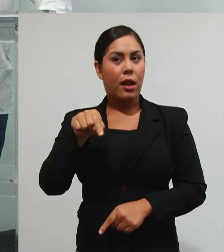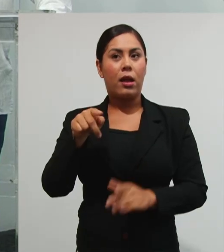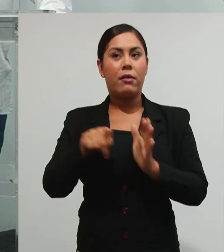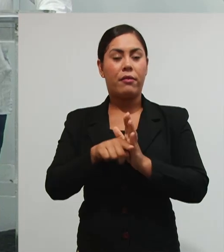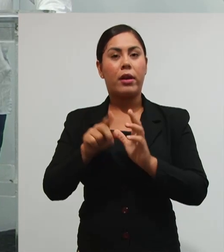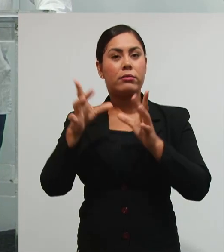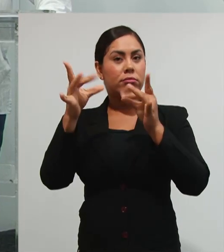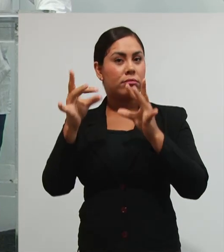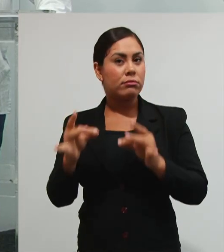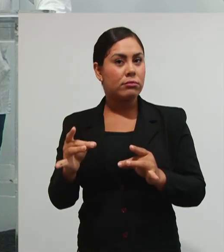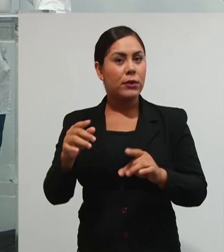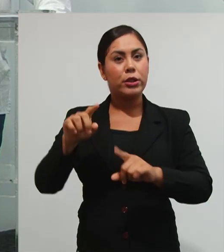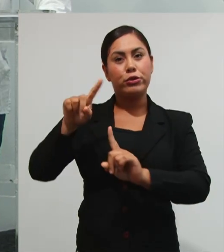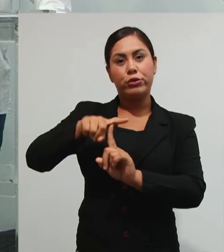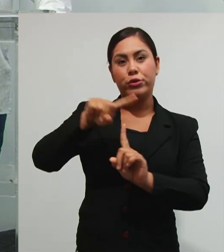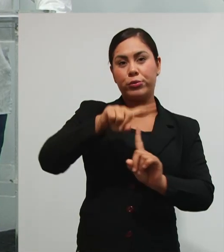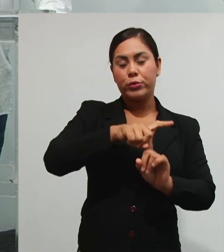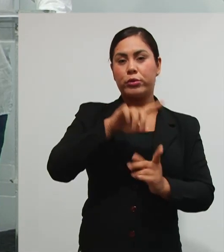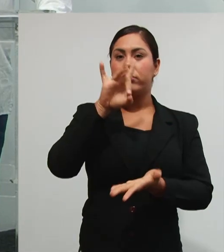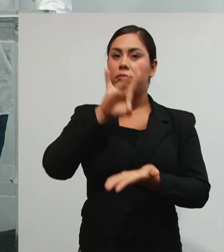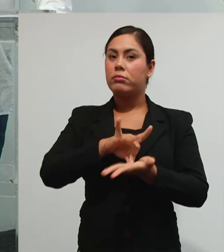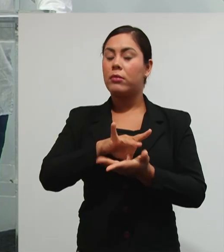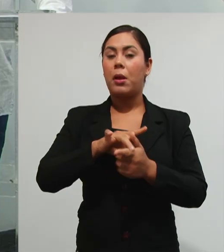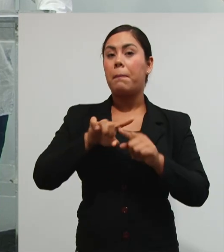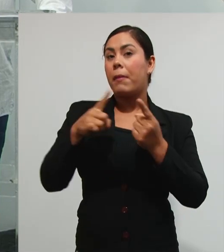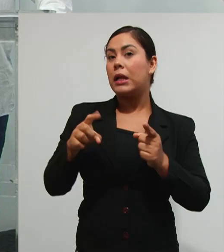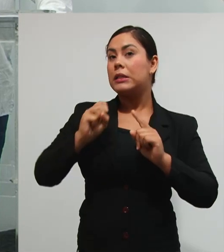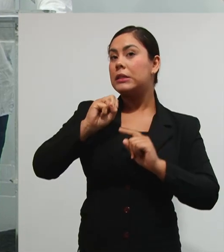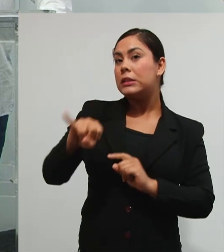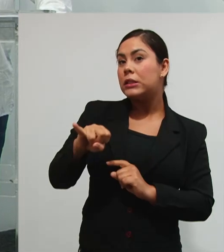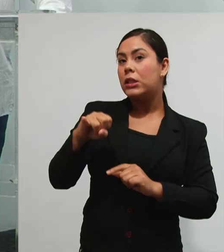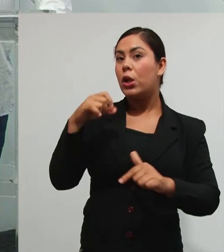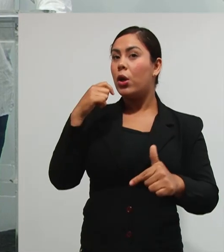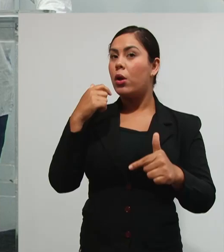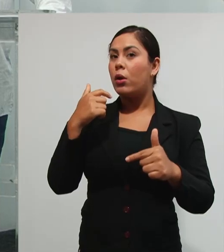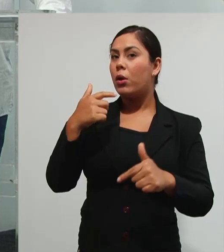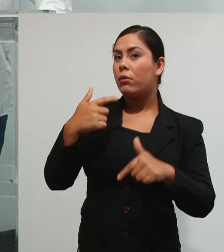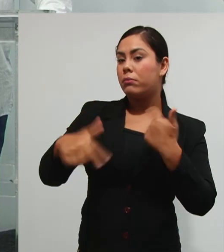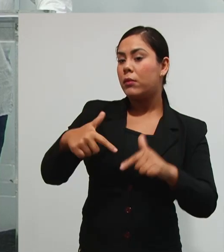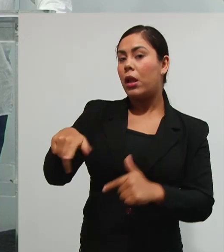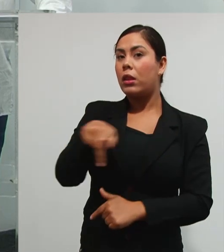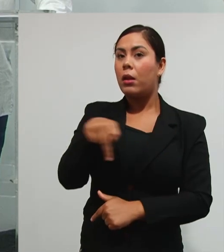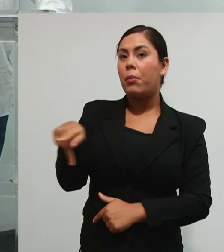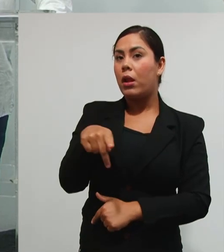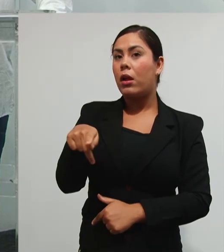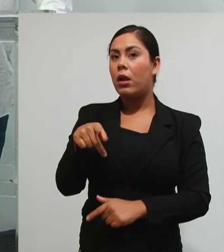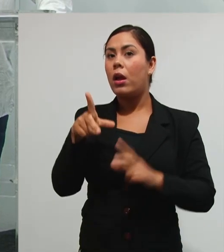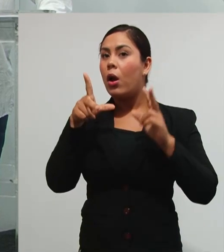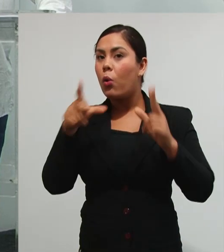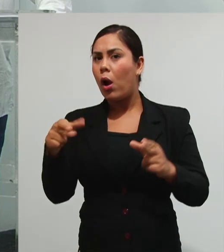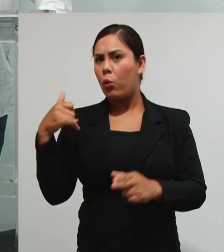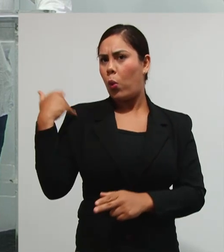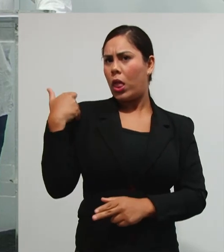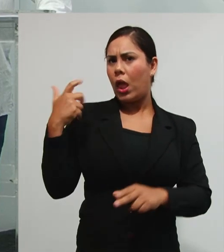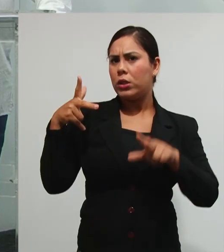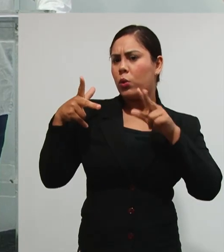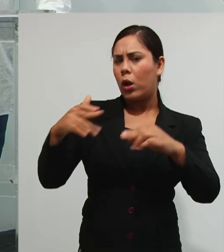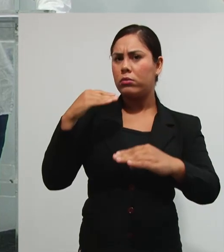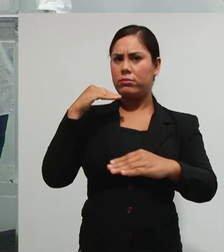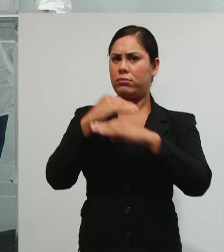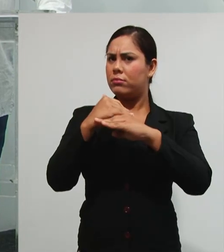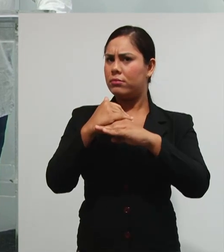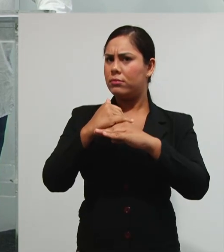alunos sobre um tipo de realidade. Mas se o professor estiver trabalhando com alunos da mesma faixa etária